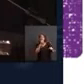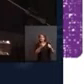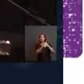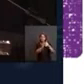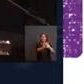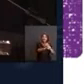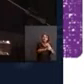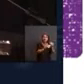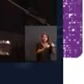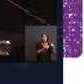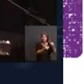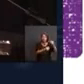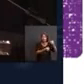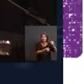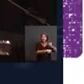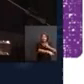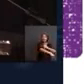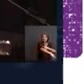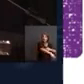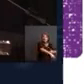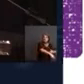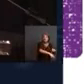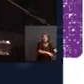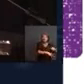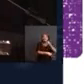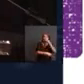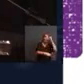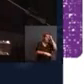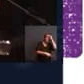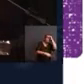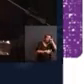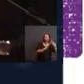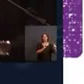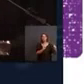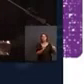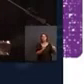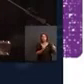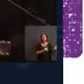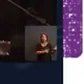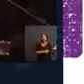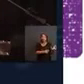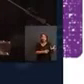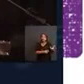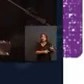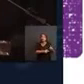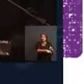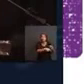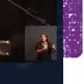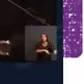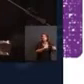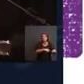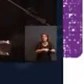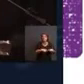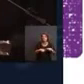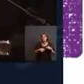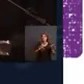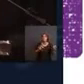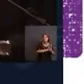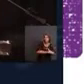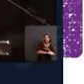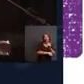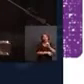Que habilidades estão consolidadas e que habilidades ainda precisam ser consolidadas,